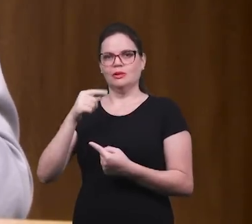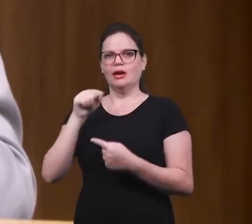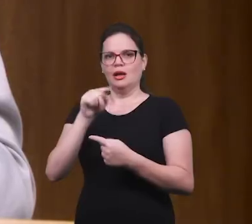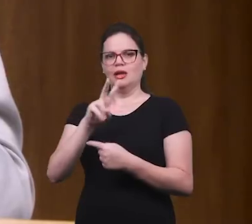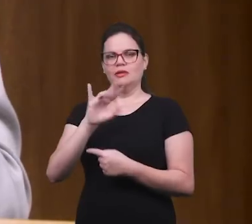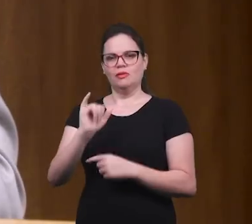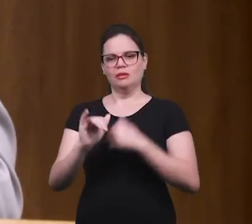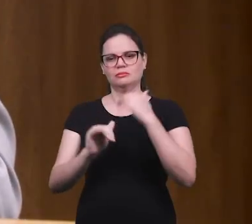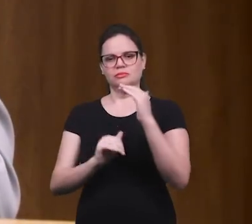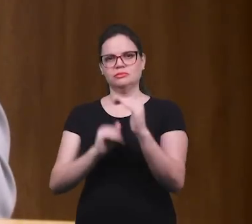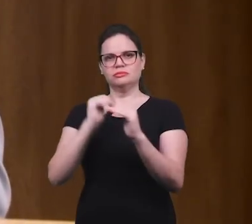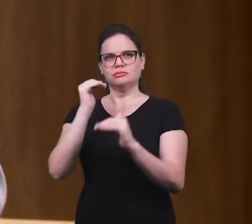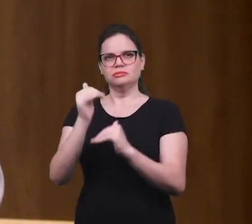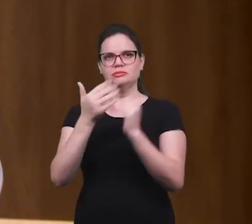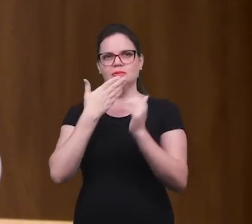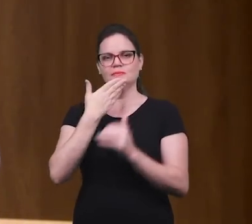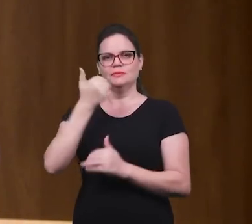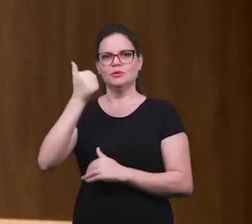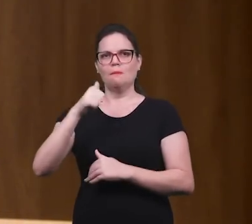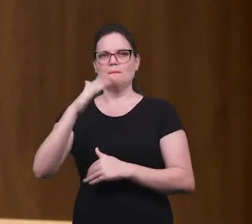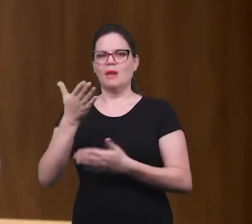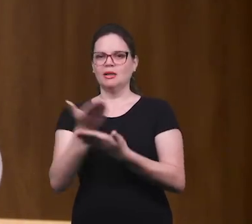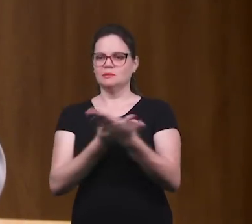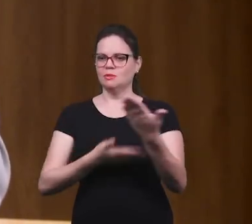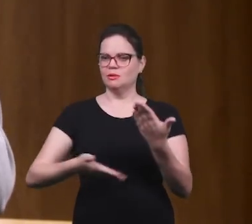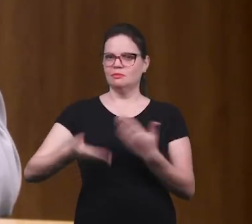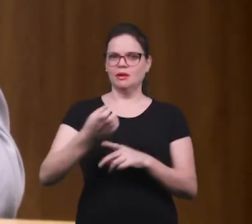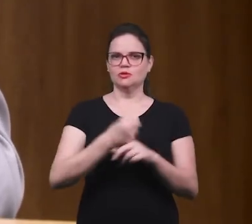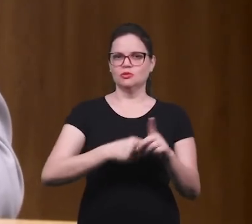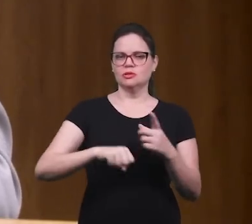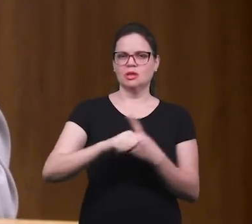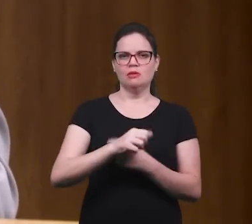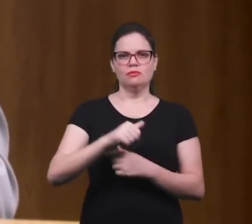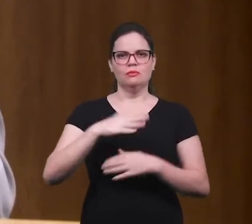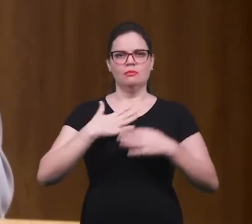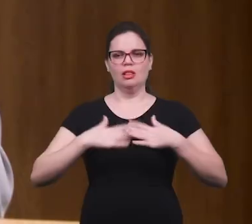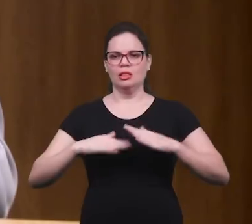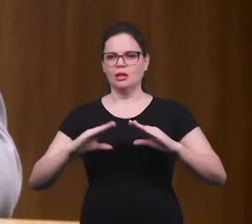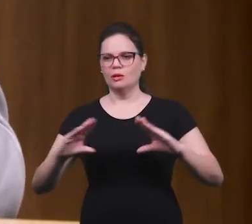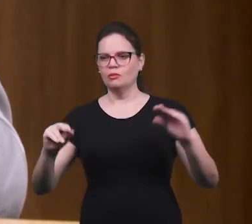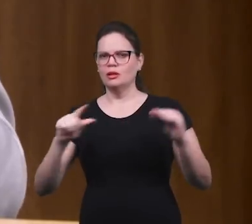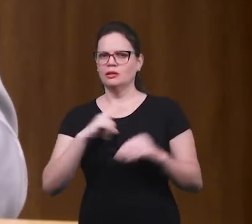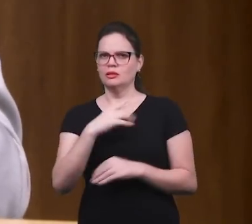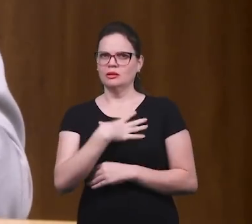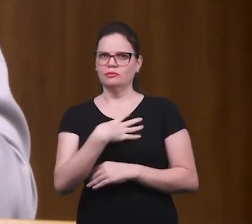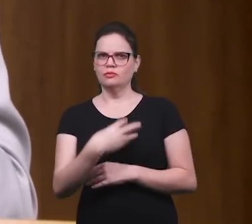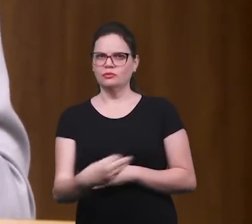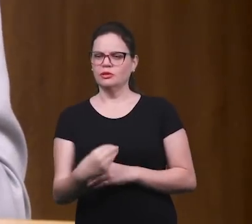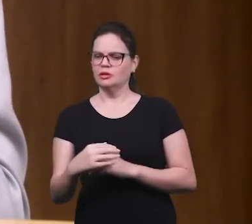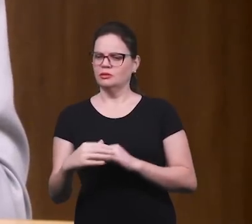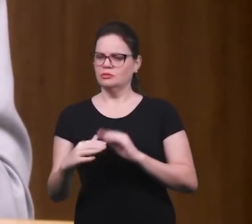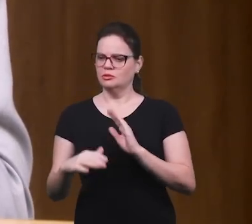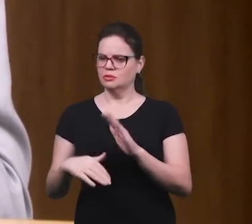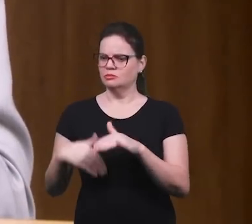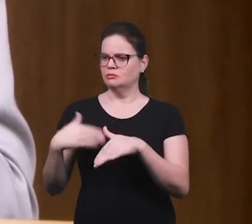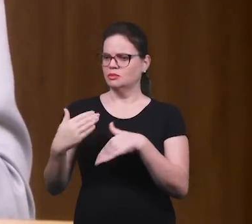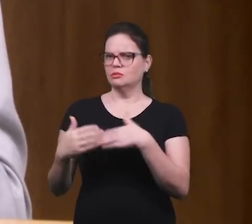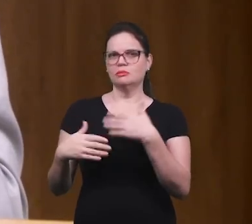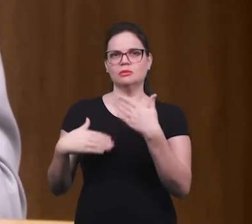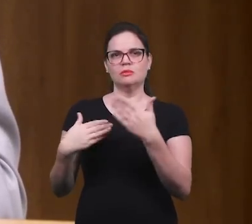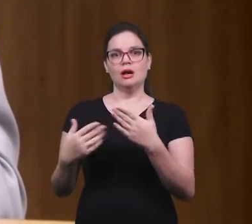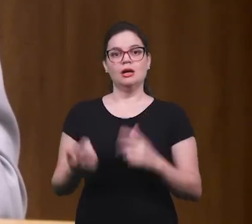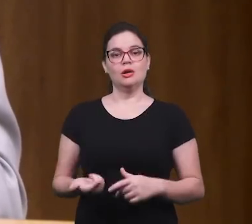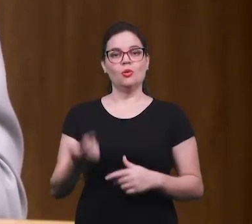vai ficando melhor, vai ficando até mais sociável, vai ficando mais tranquilo. Daqui a pouco tem filhos, aí daqui a pouco ele